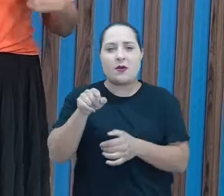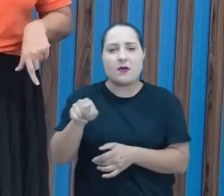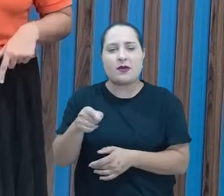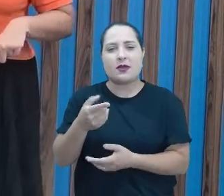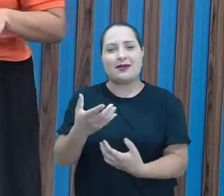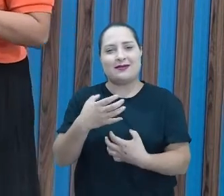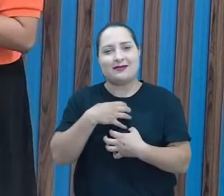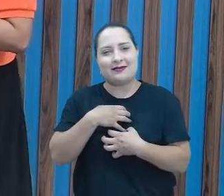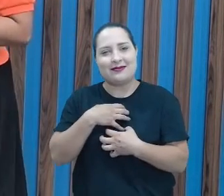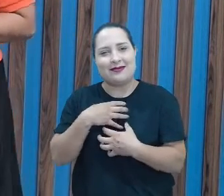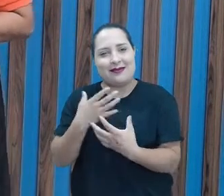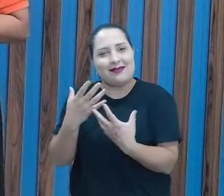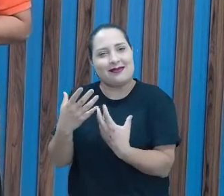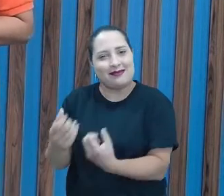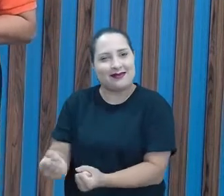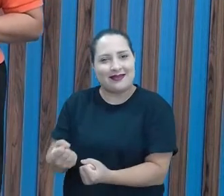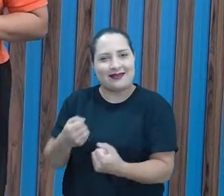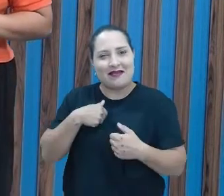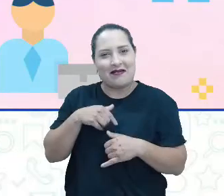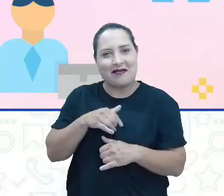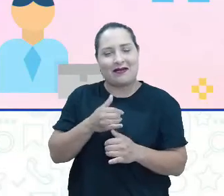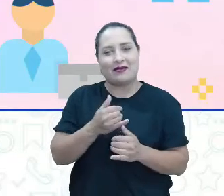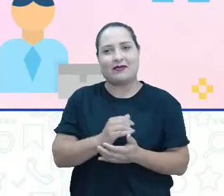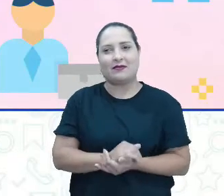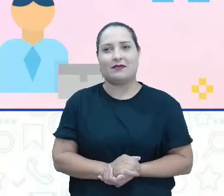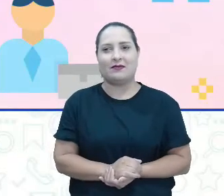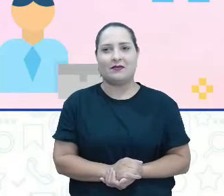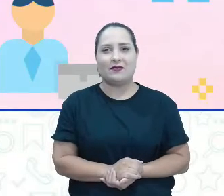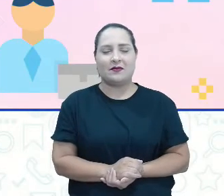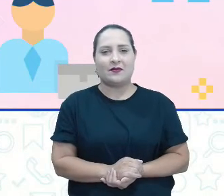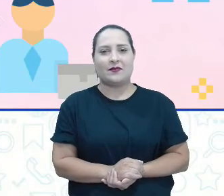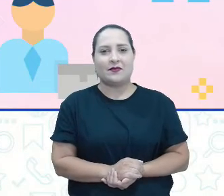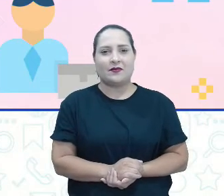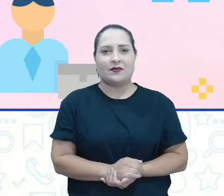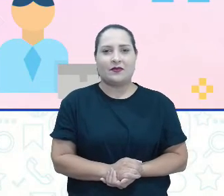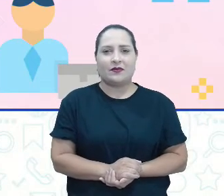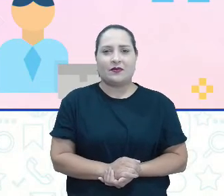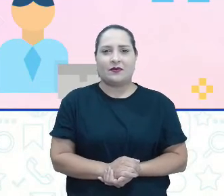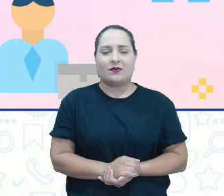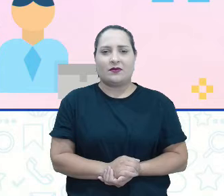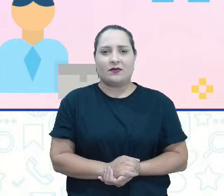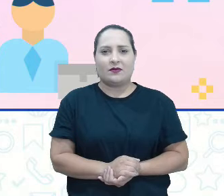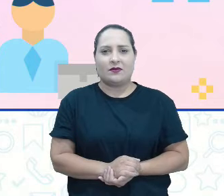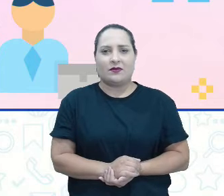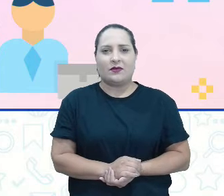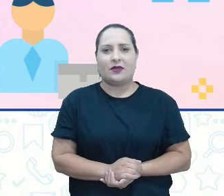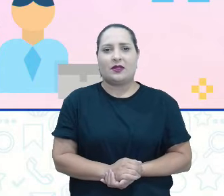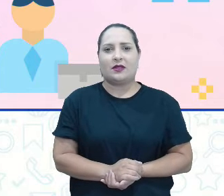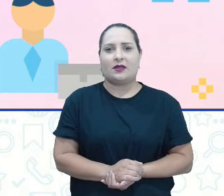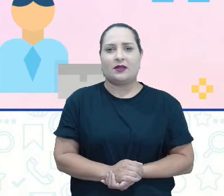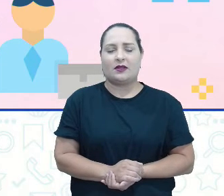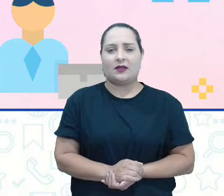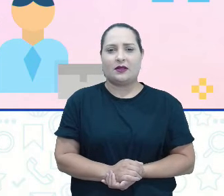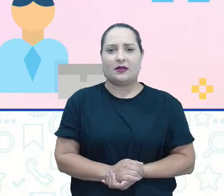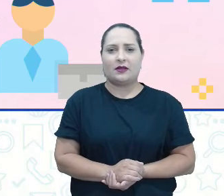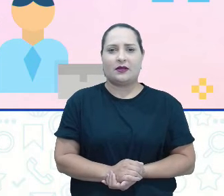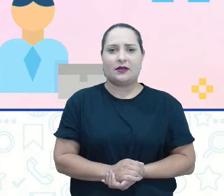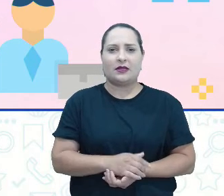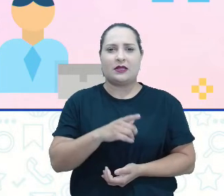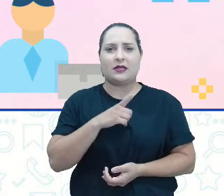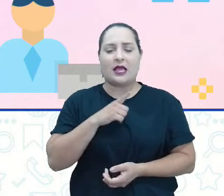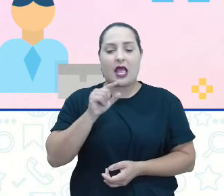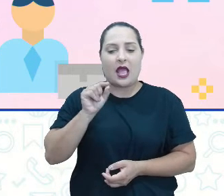né? E aí, a função ela busca convencer o interlocutor e fazer com que ele